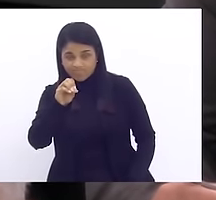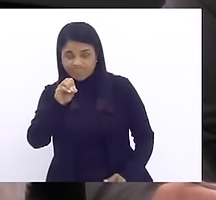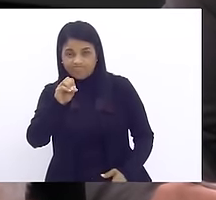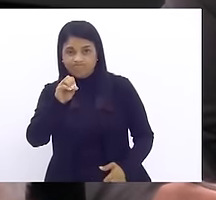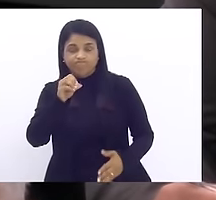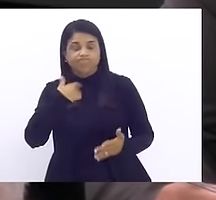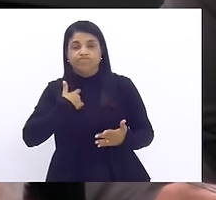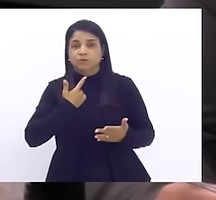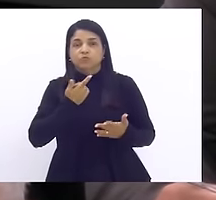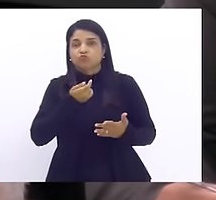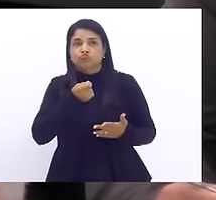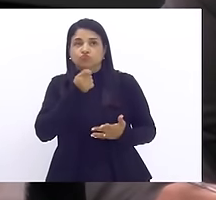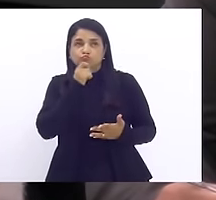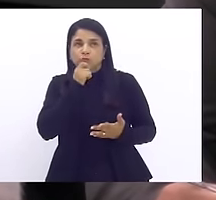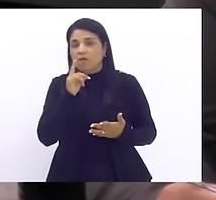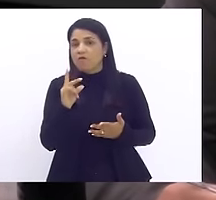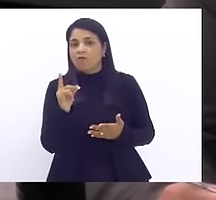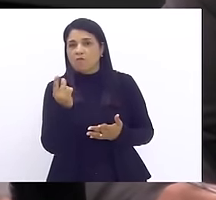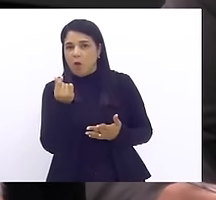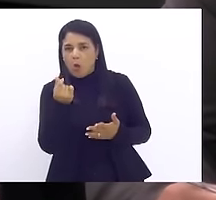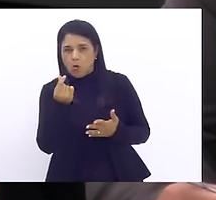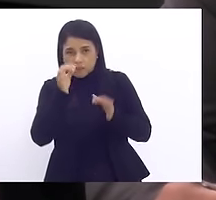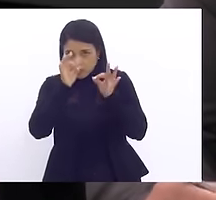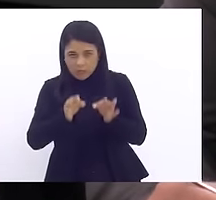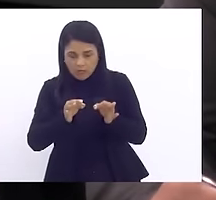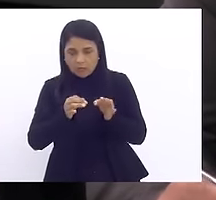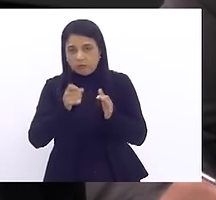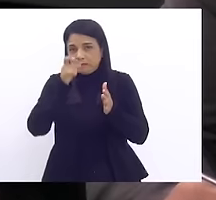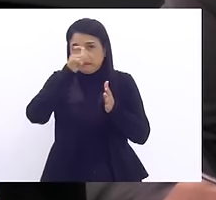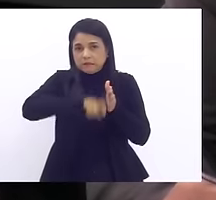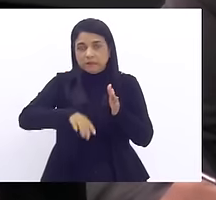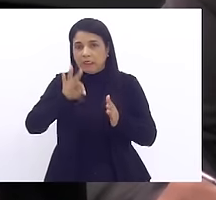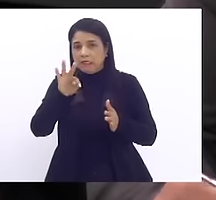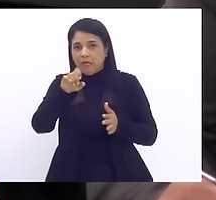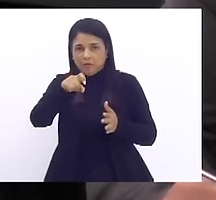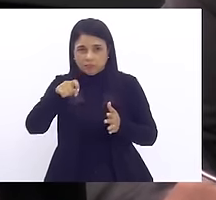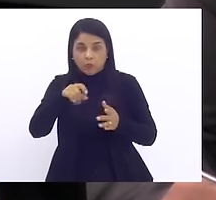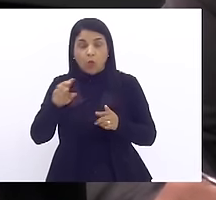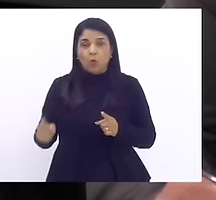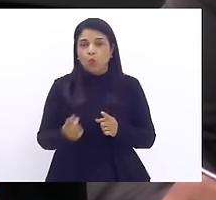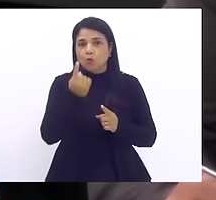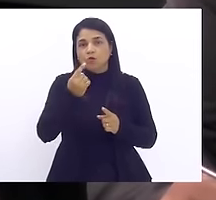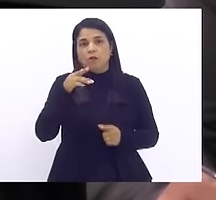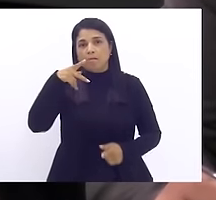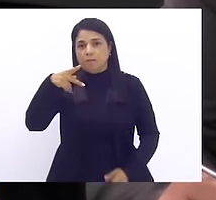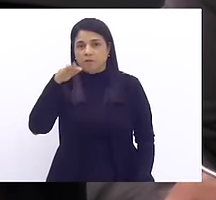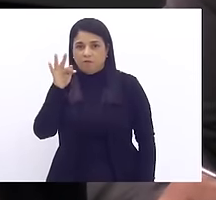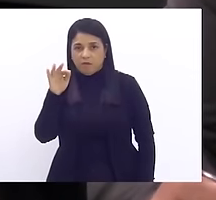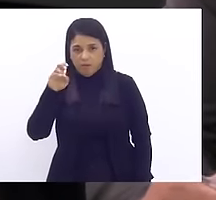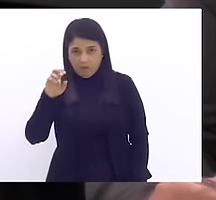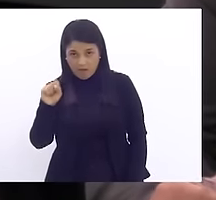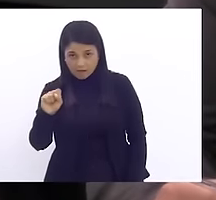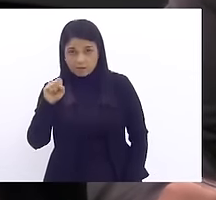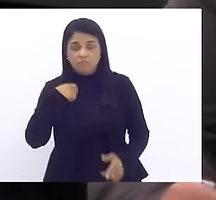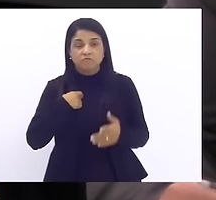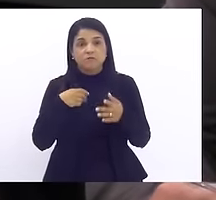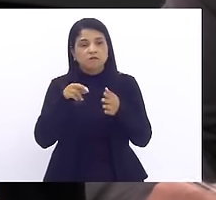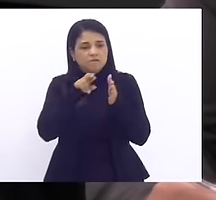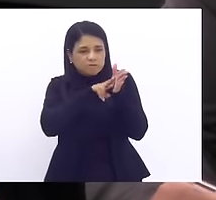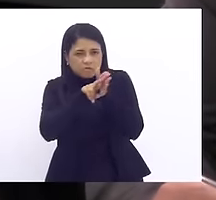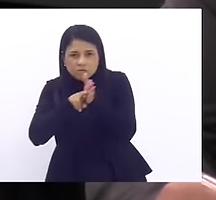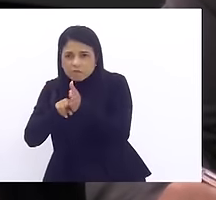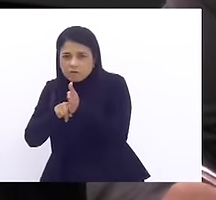taxa que é um preço público que é cobrado é a pvf que é preço de verificação de vistoria e fiscalização